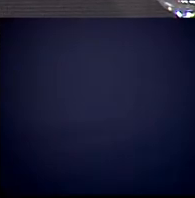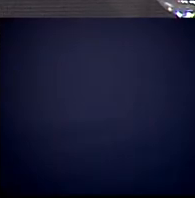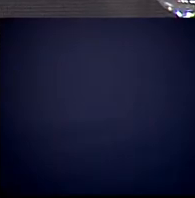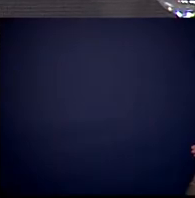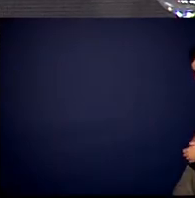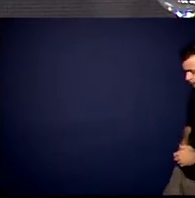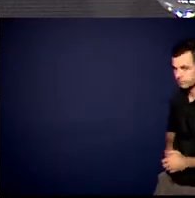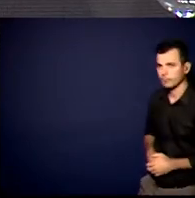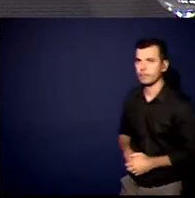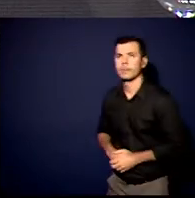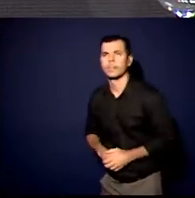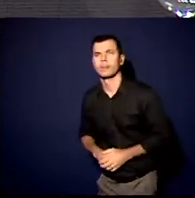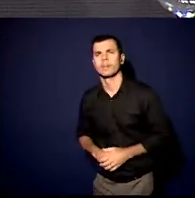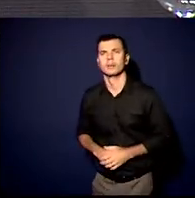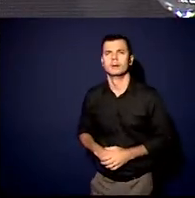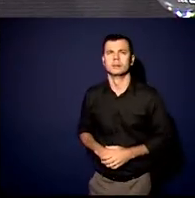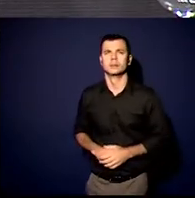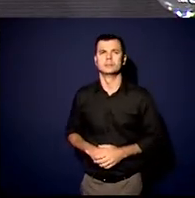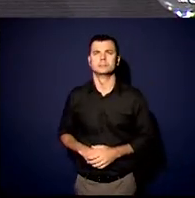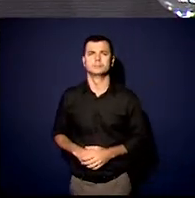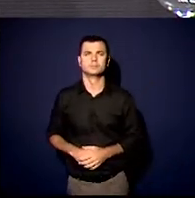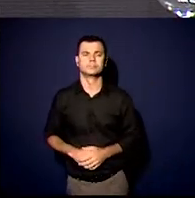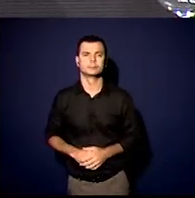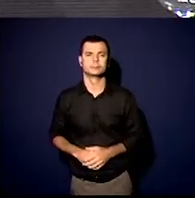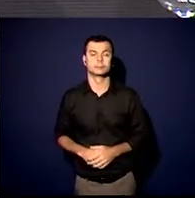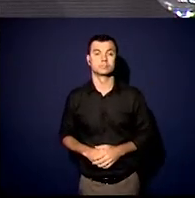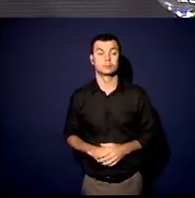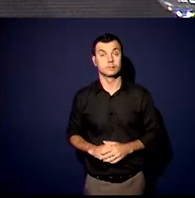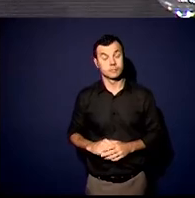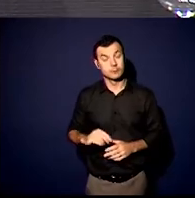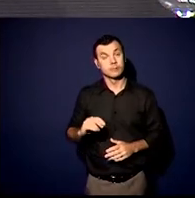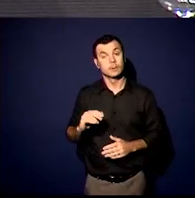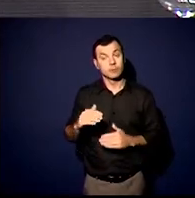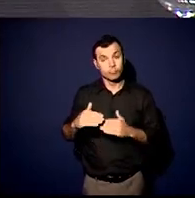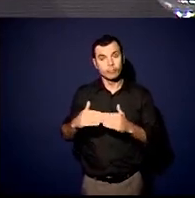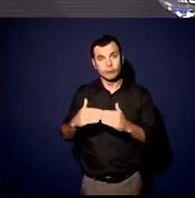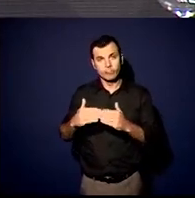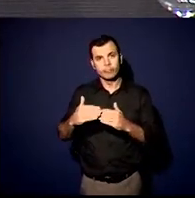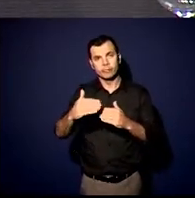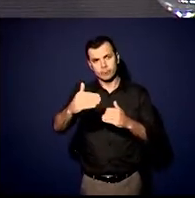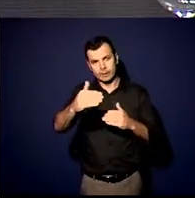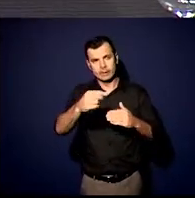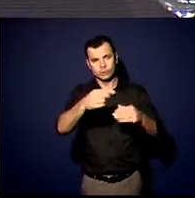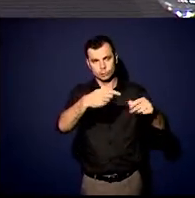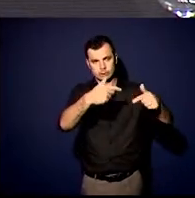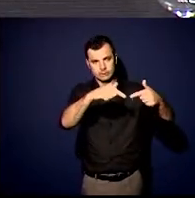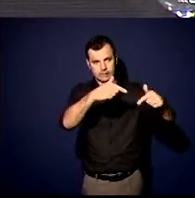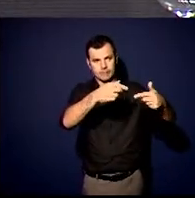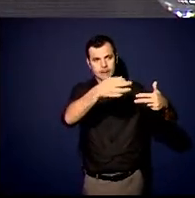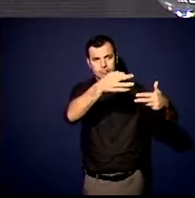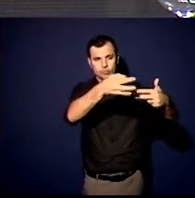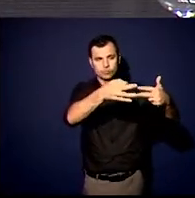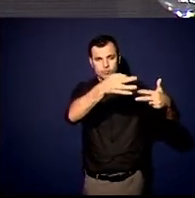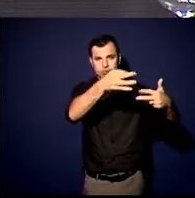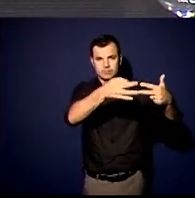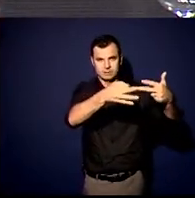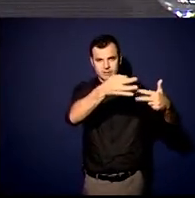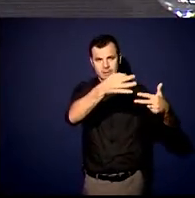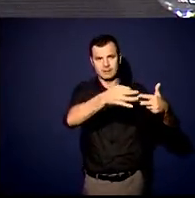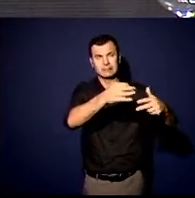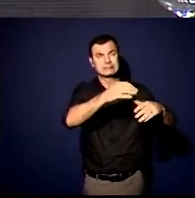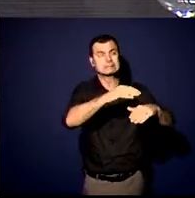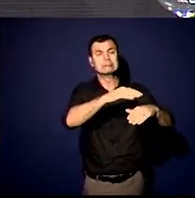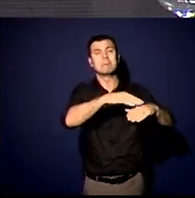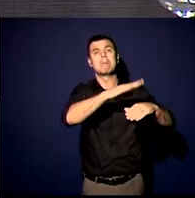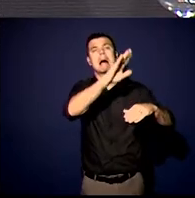pelo contrário creio que a tendência é de um alargamento das funções judiciárias e dessa hiperjudicialização